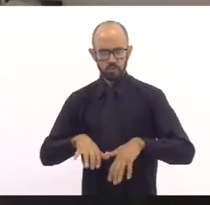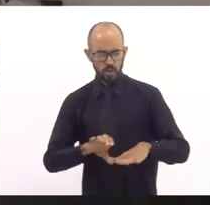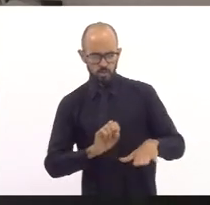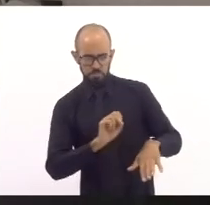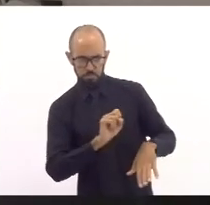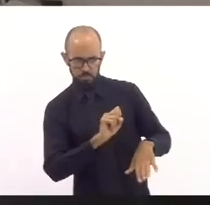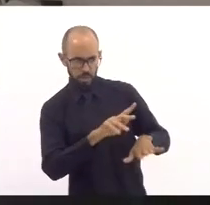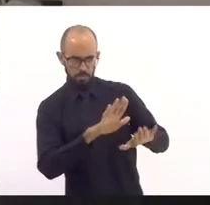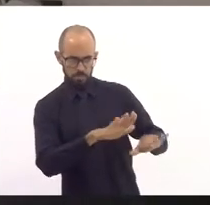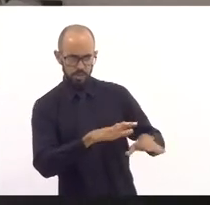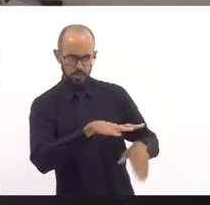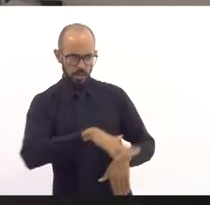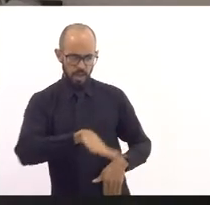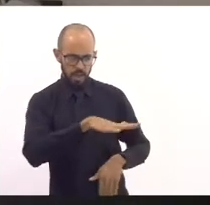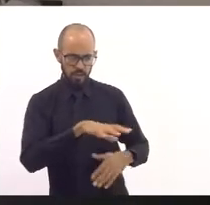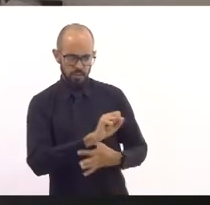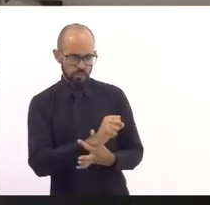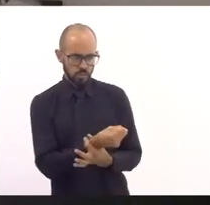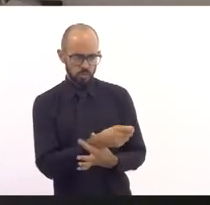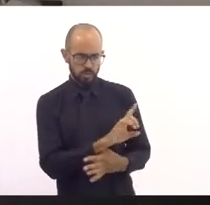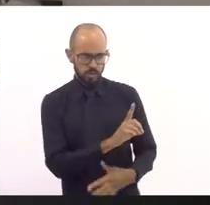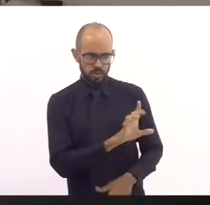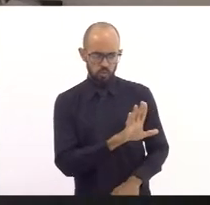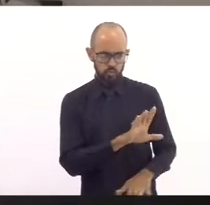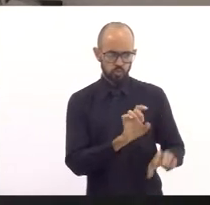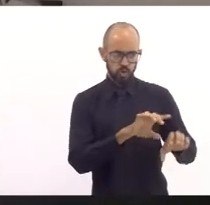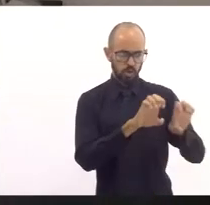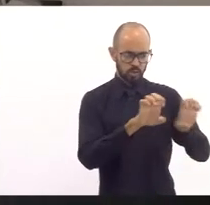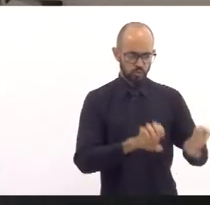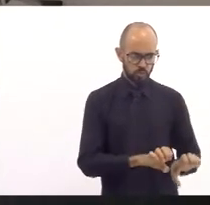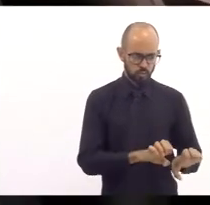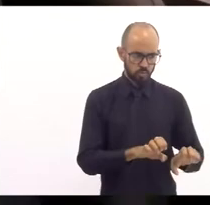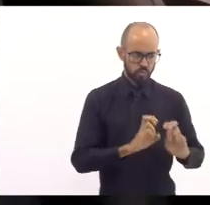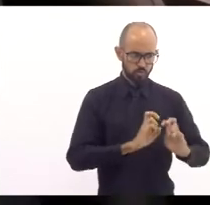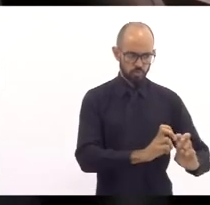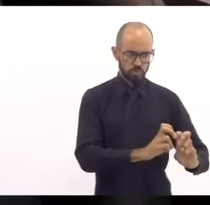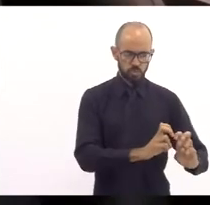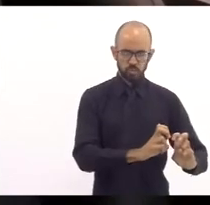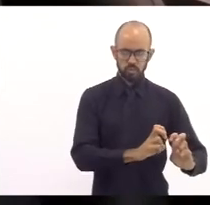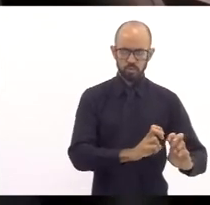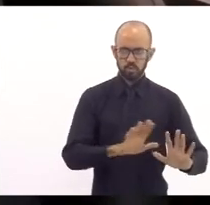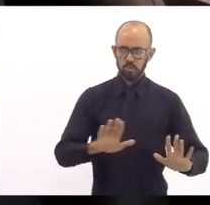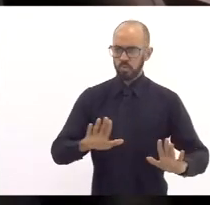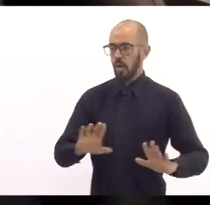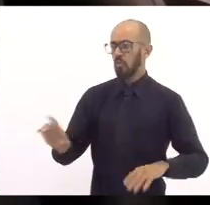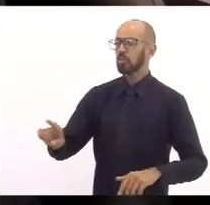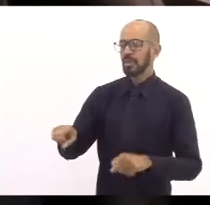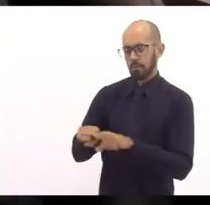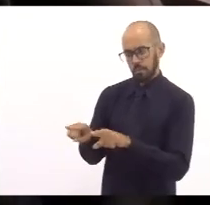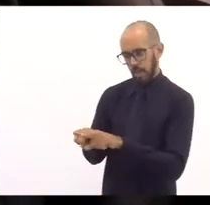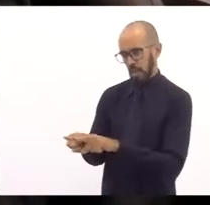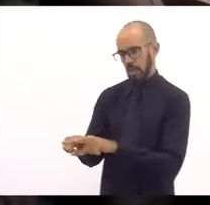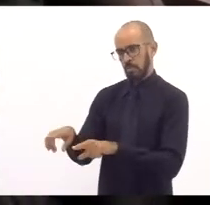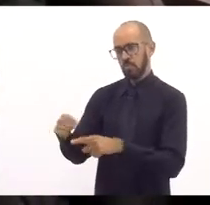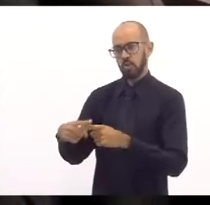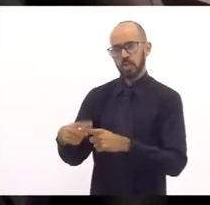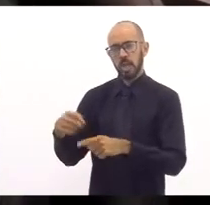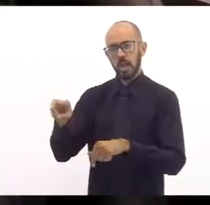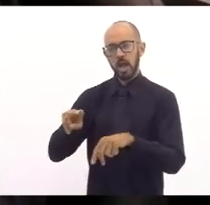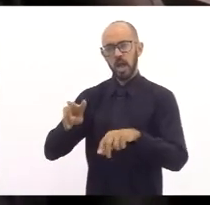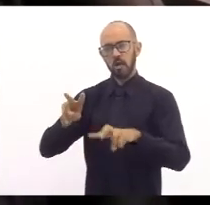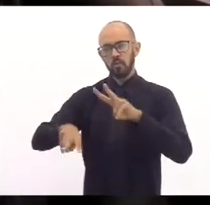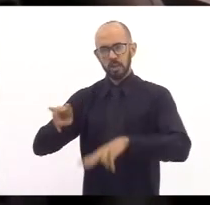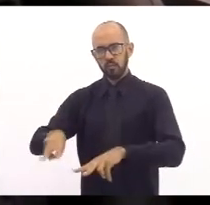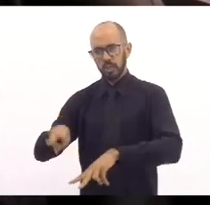de segurança, interferências na estrutura do estrito dos dormentes. Mas acaba sendo nos dois sentidos, porque a verificação, por exemplo, de como